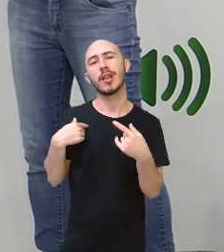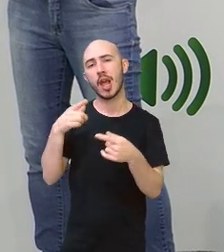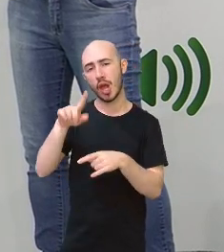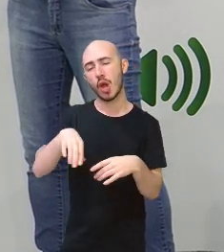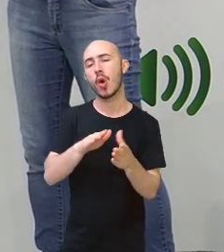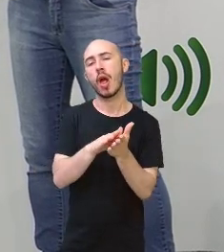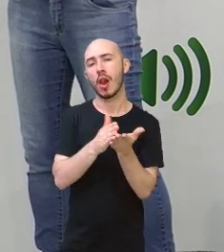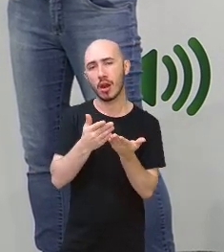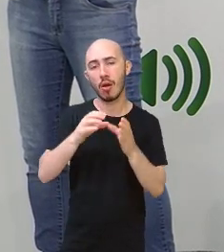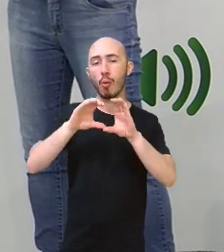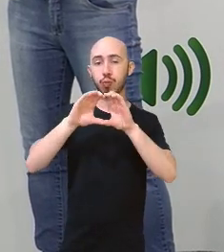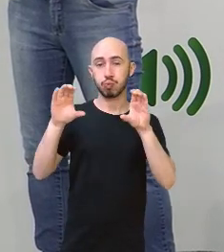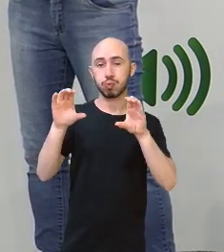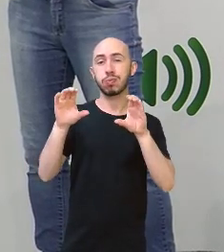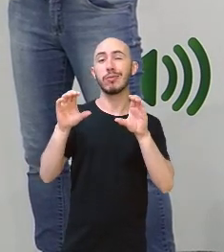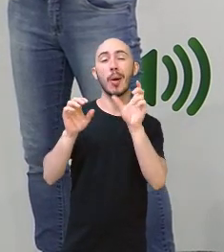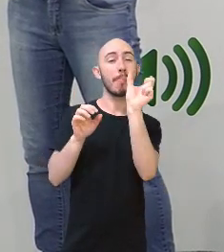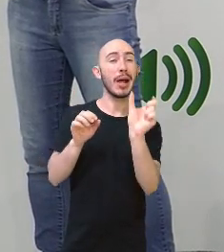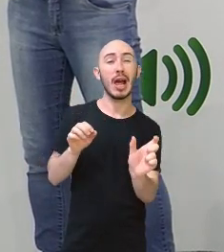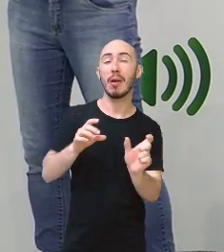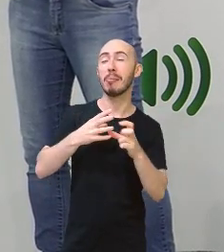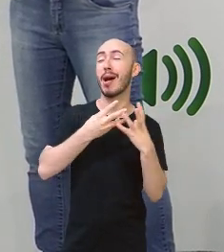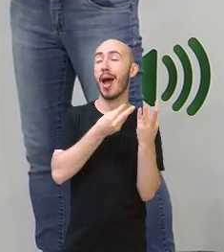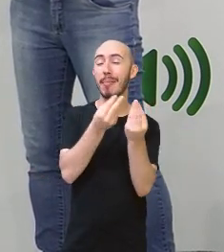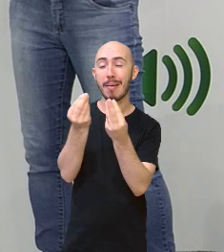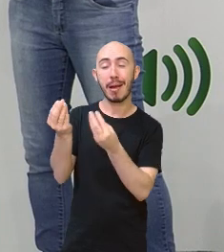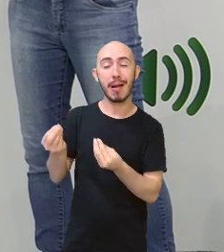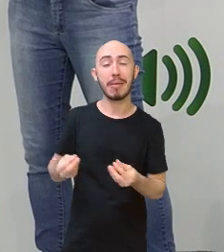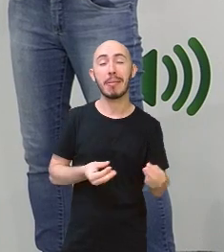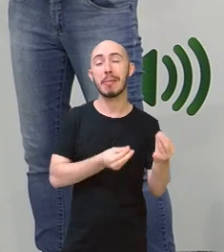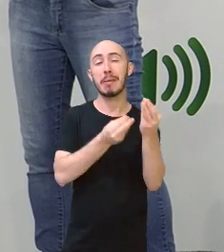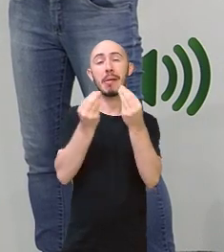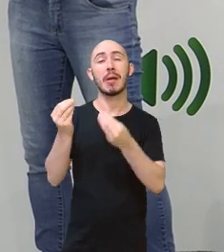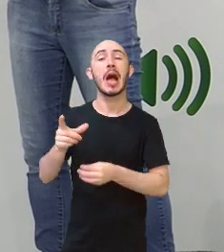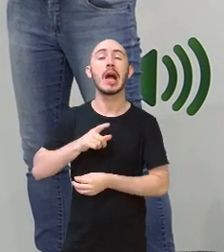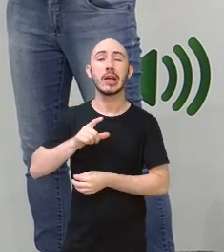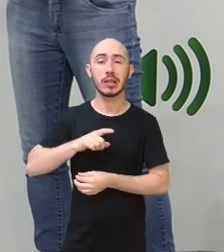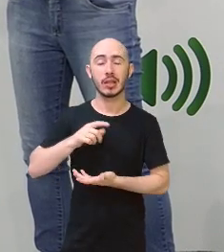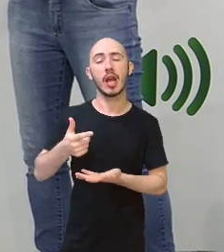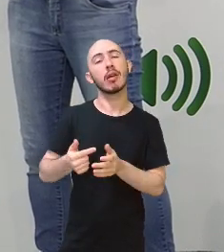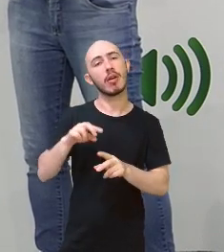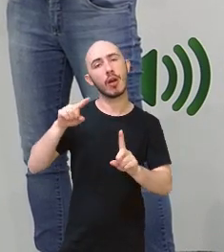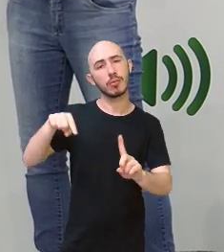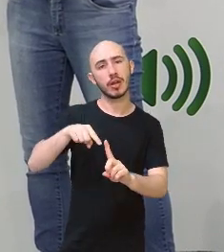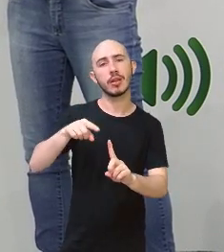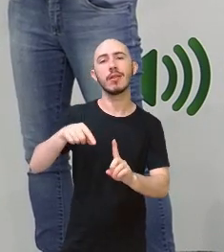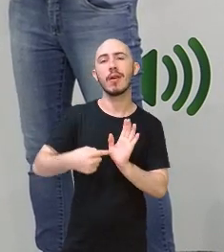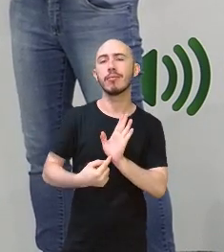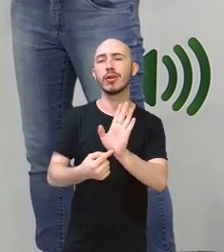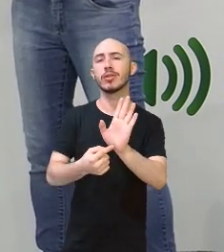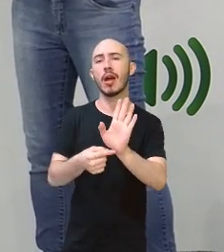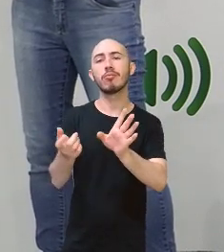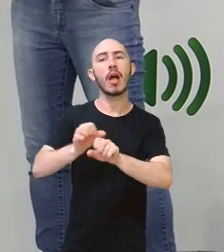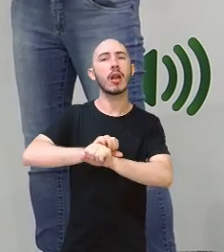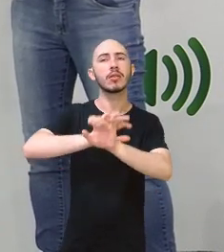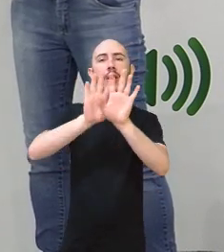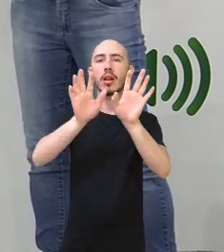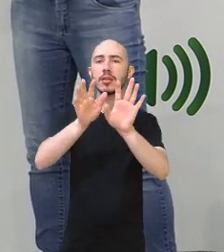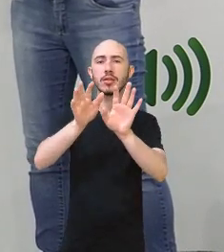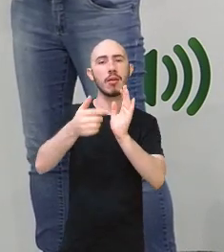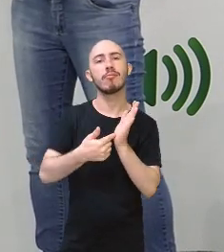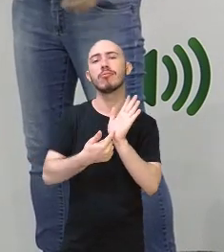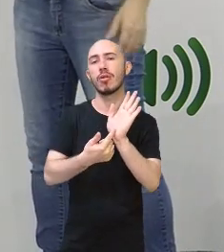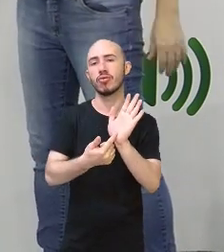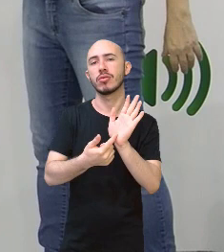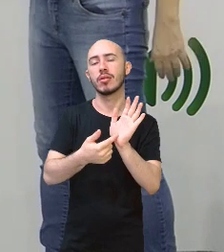livro grosso, que ele contém muitas palavras lá dentro. O objetivo dele é esclarecer justamente essas dúvidas que a gente tem em